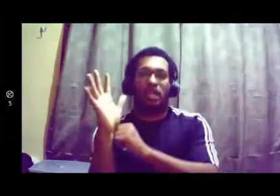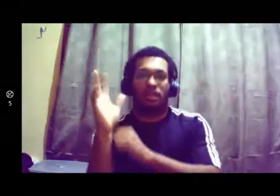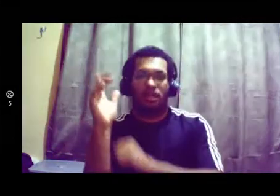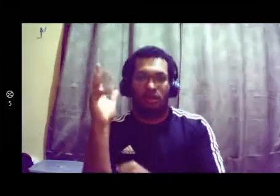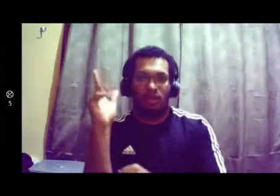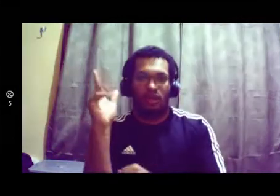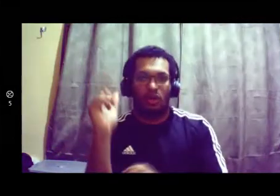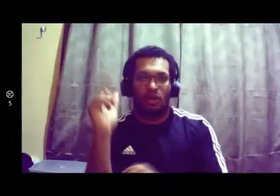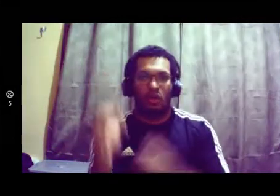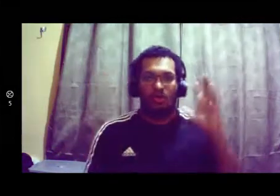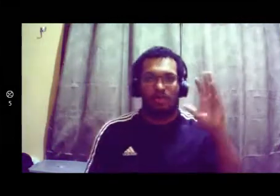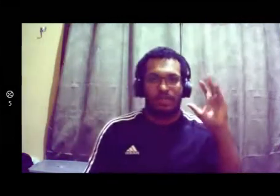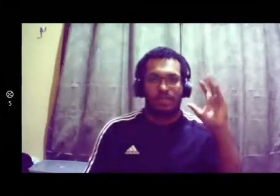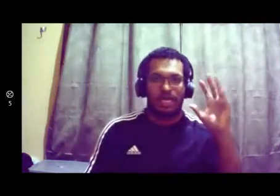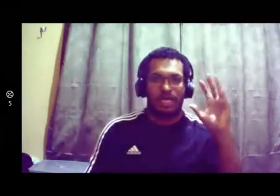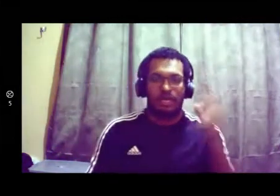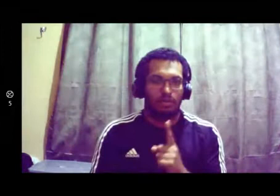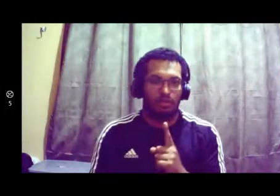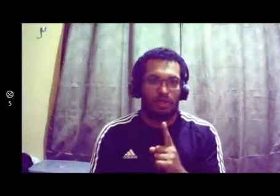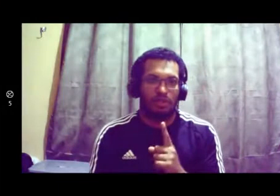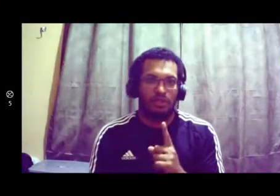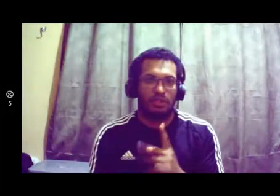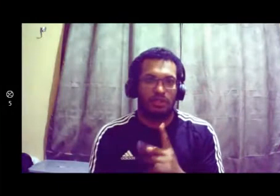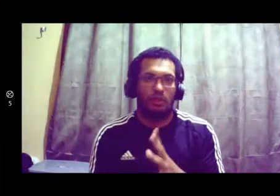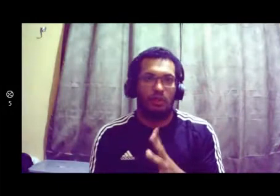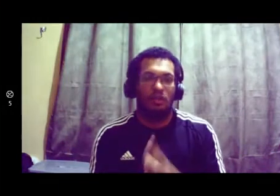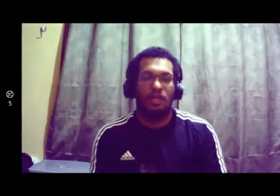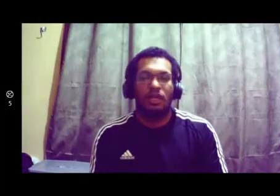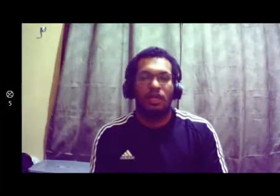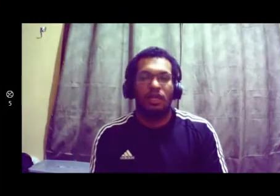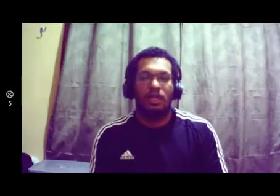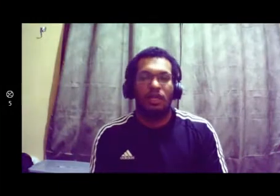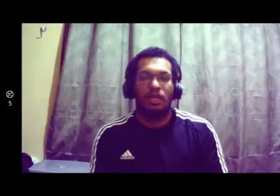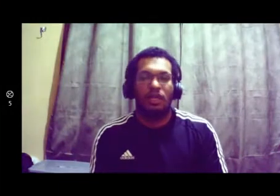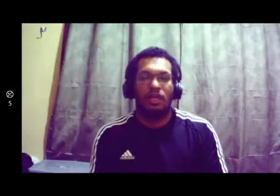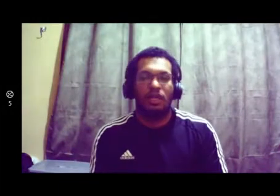mão direita ou com a mão esquerda, não tem problema, tá bom?